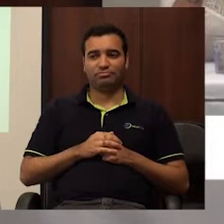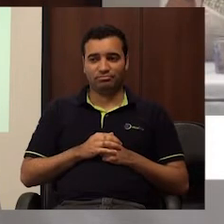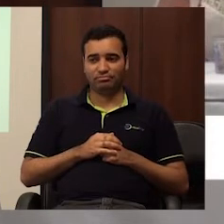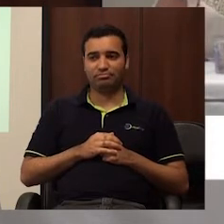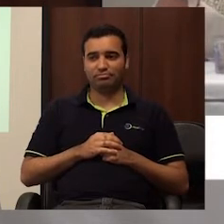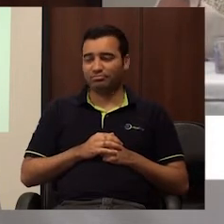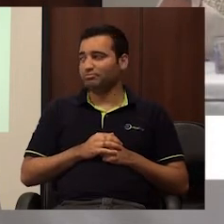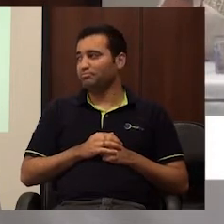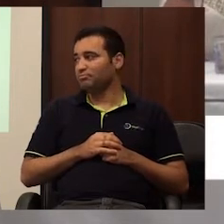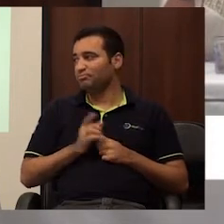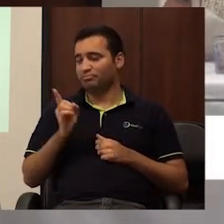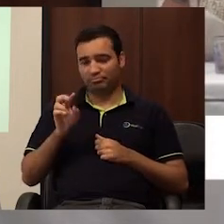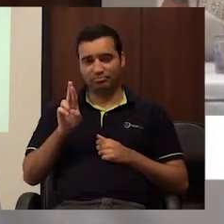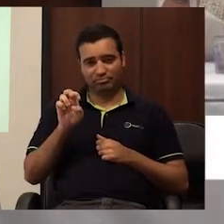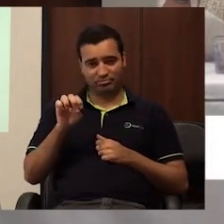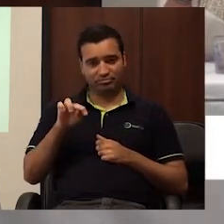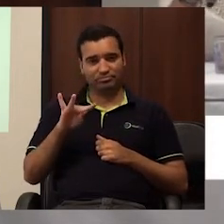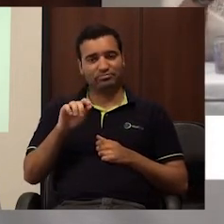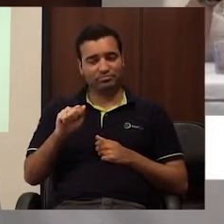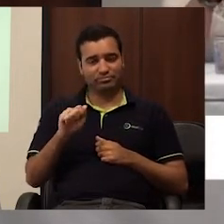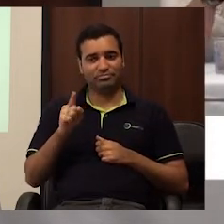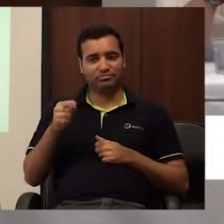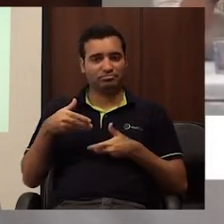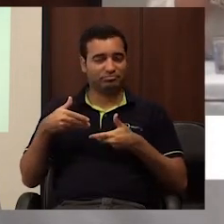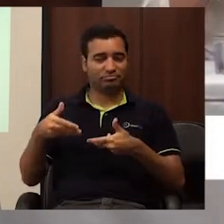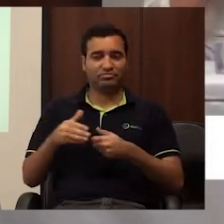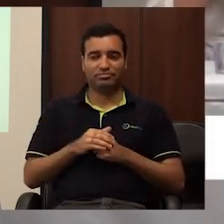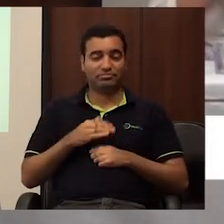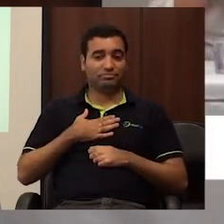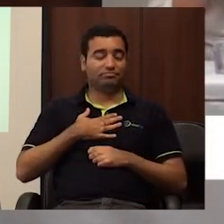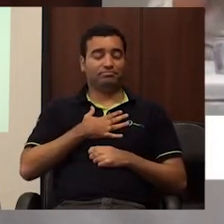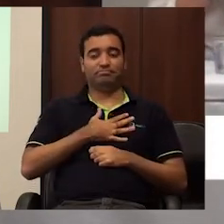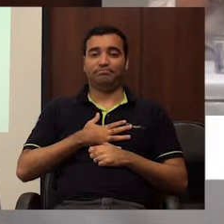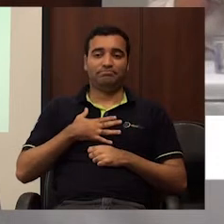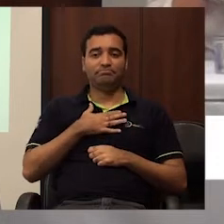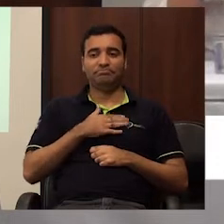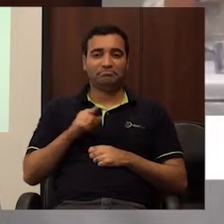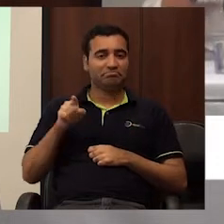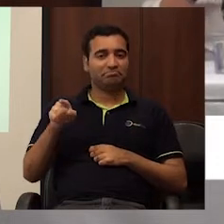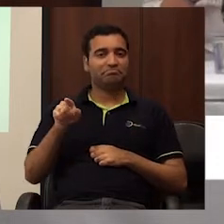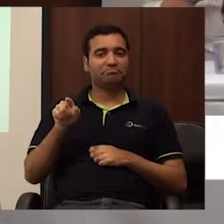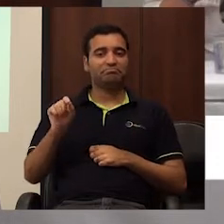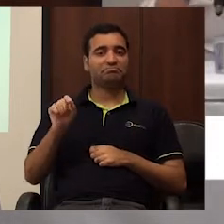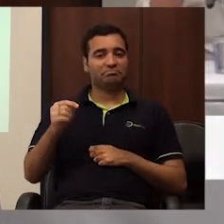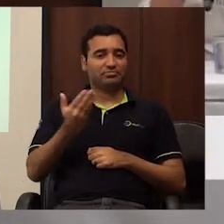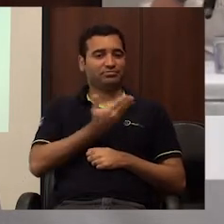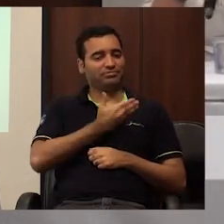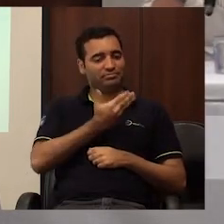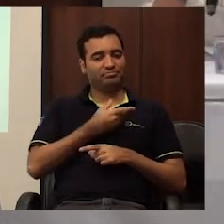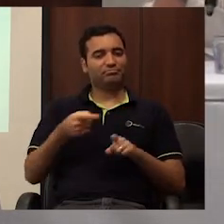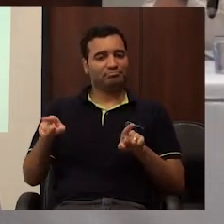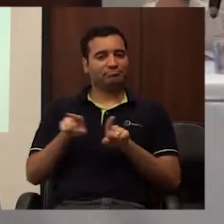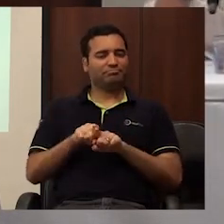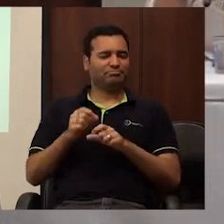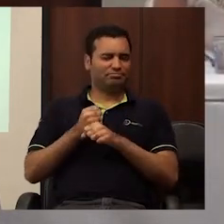da doutora Renata Tibirissá, que eu tenho a honra de ter como amiga, parceira